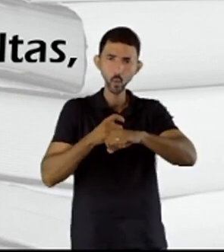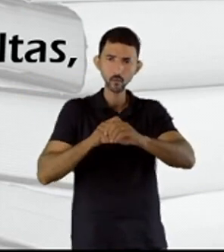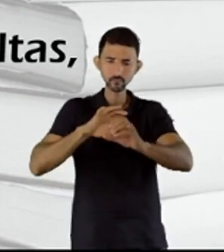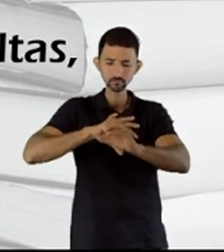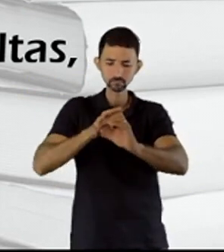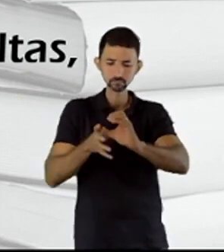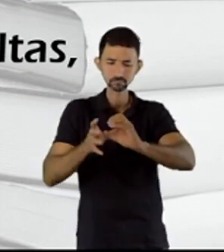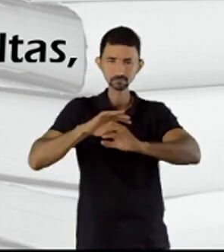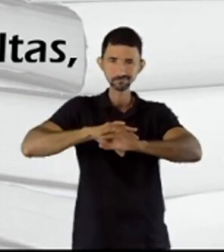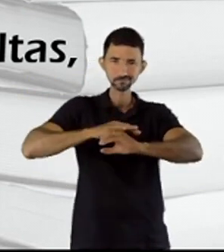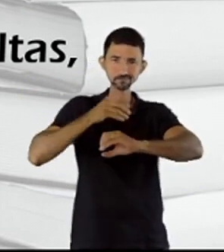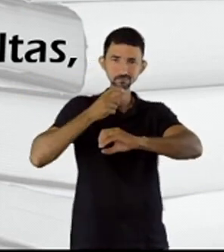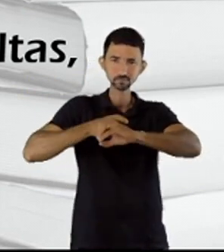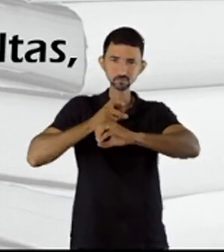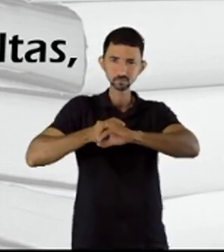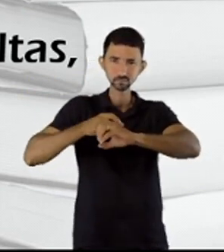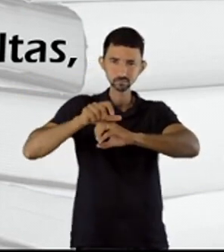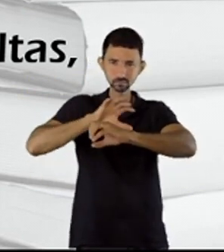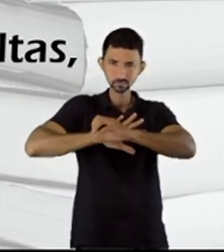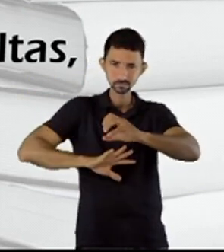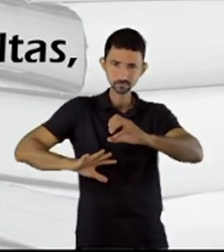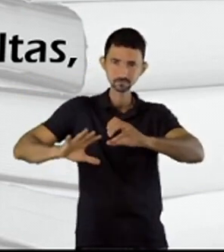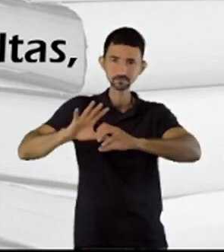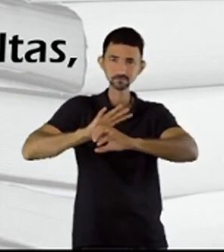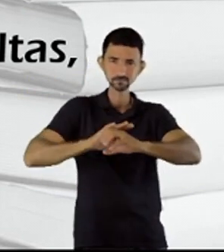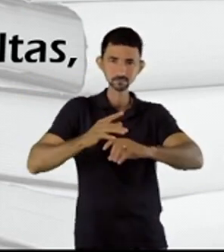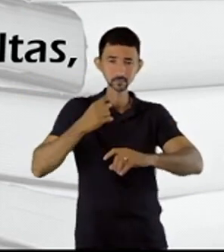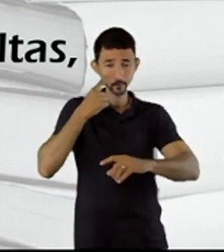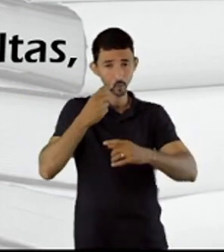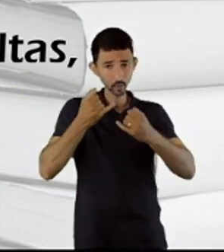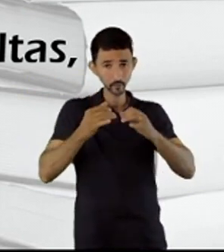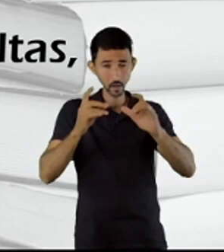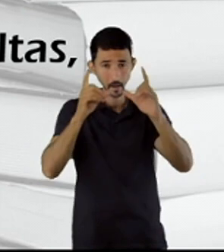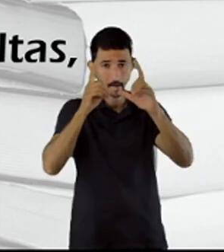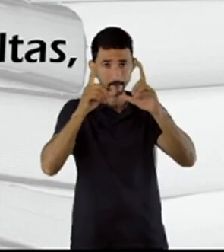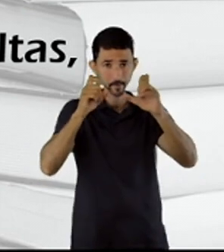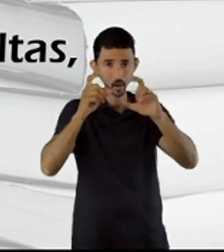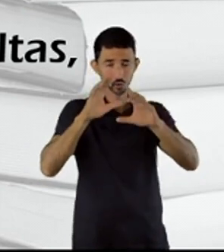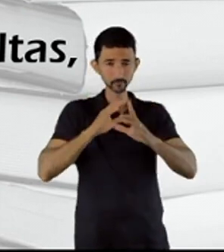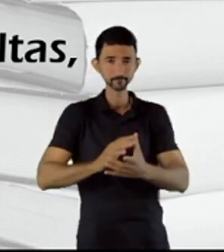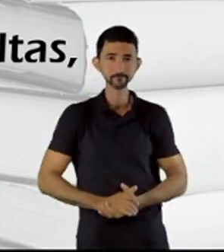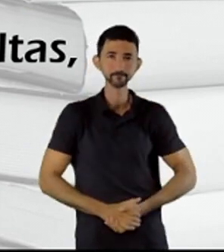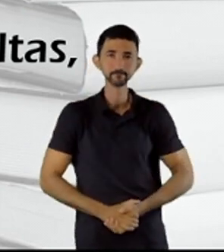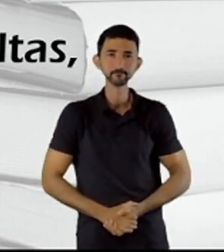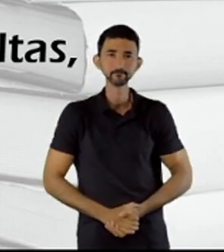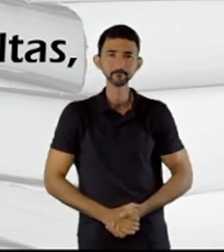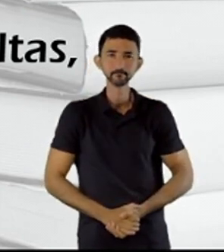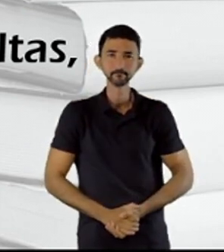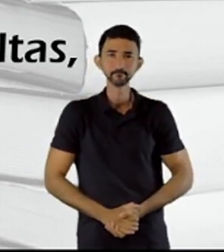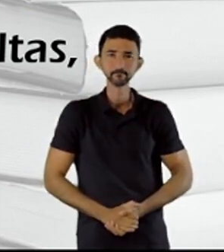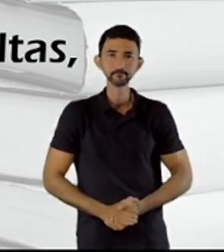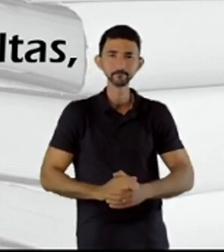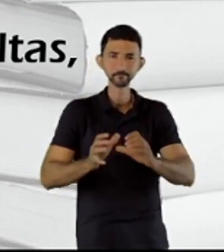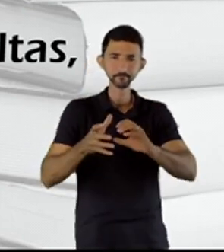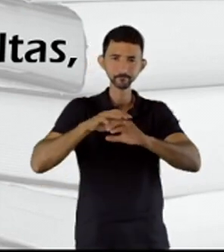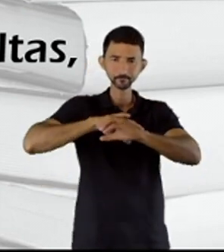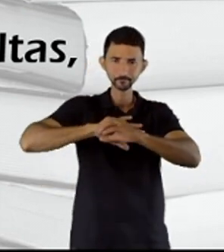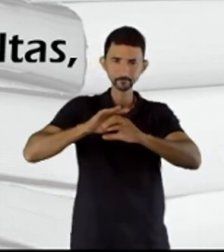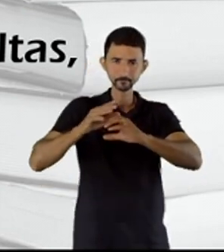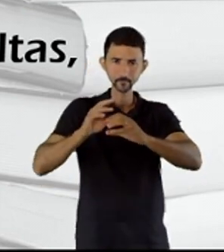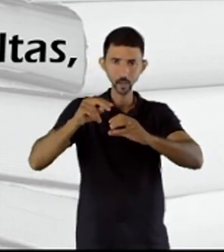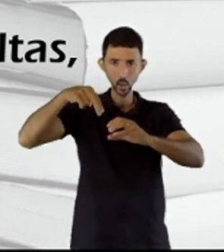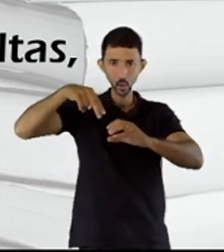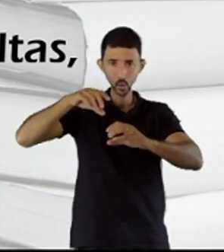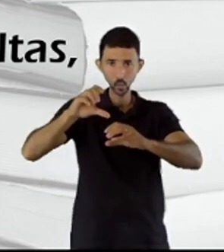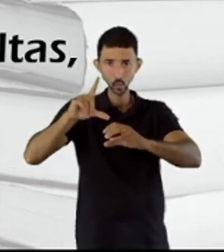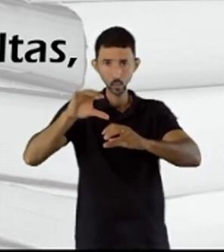núcleo interno e um núcleo externo que nós vamos ver daqui a pouco uma imagem bem legal para vocês. Essa camada, né, o núcleo,